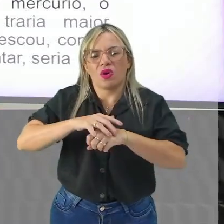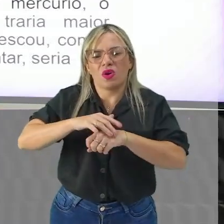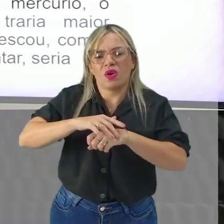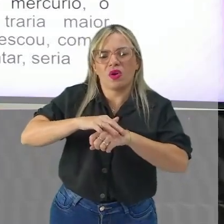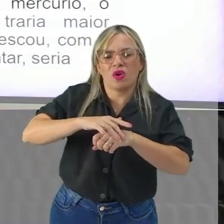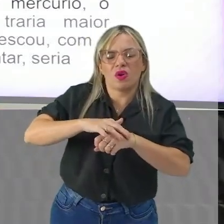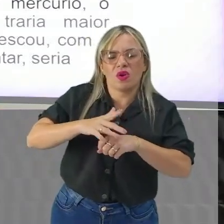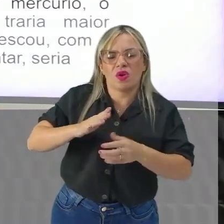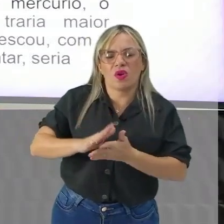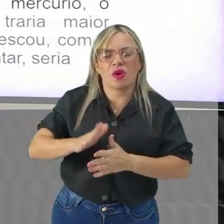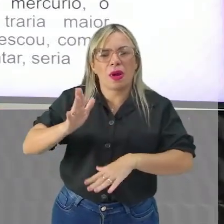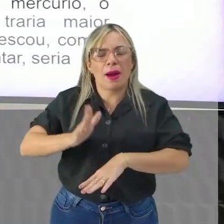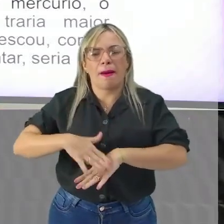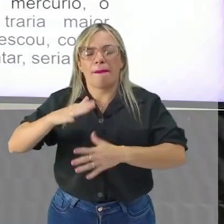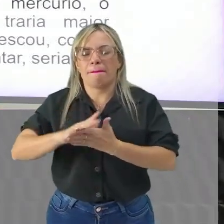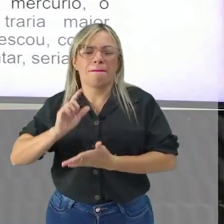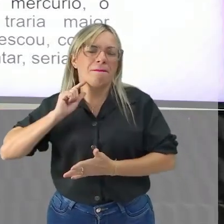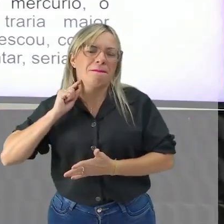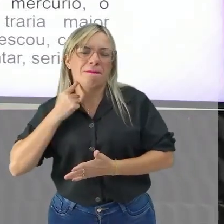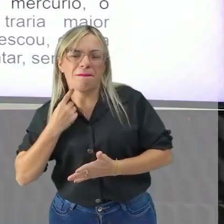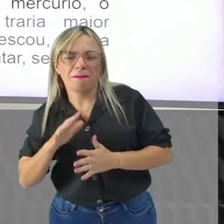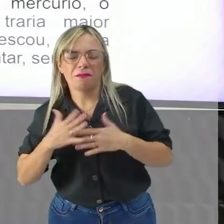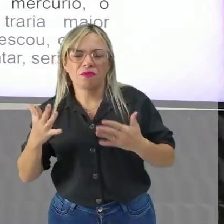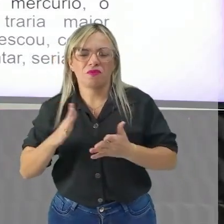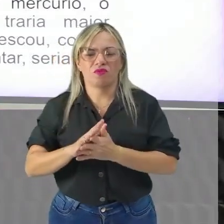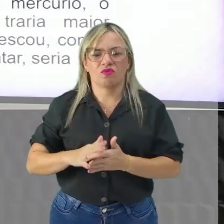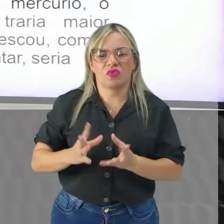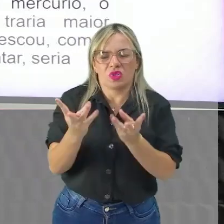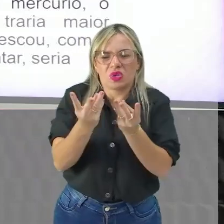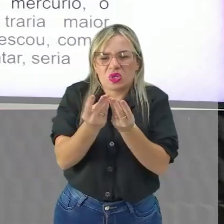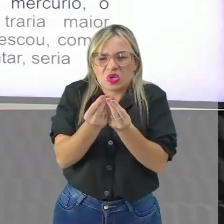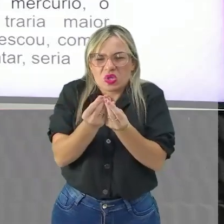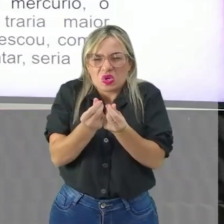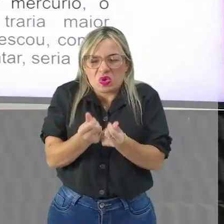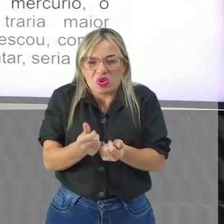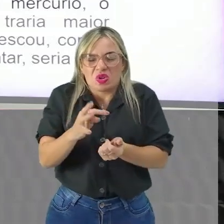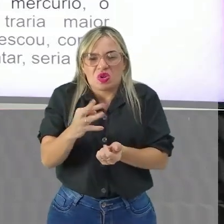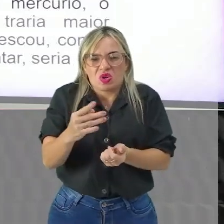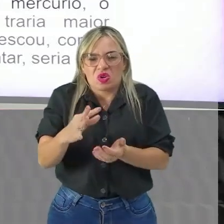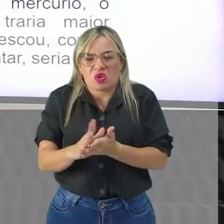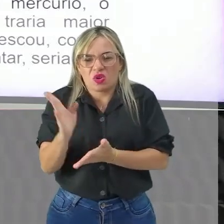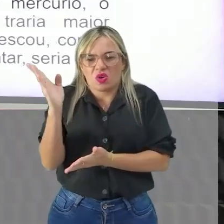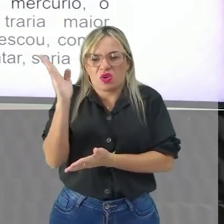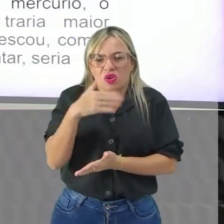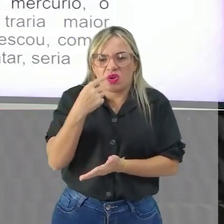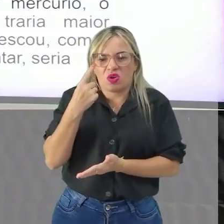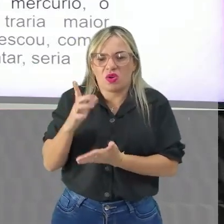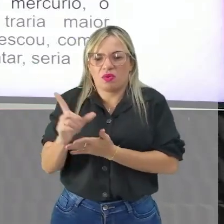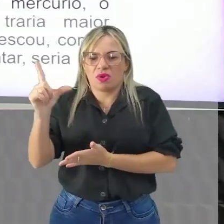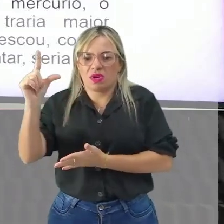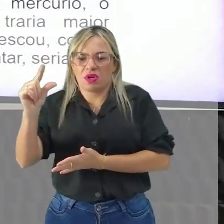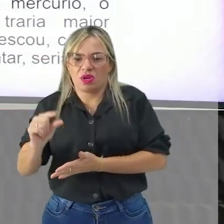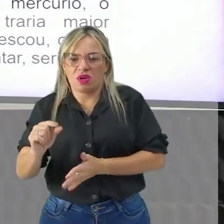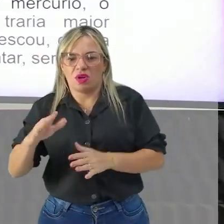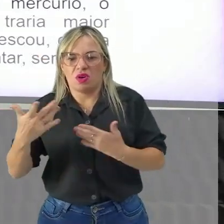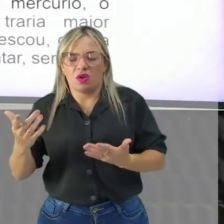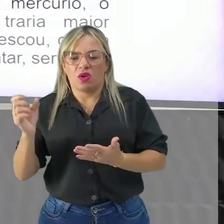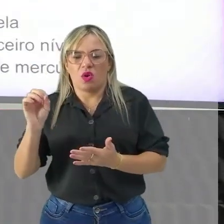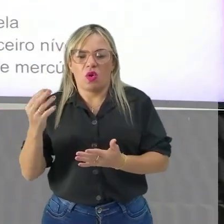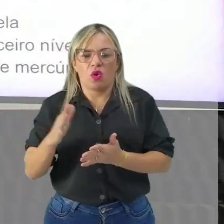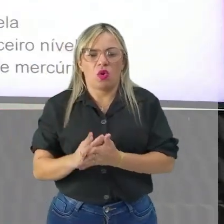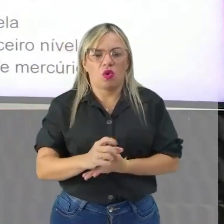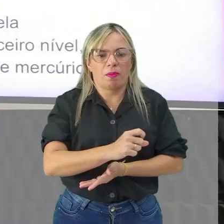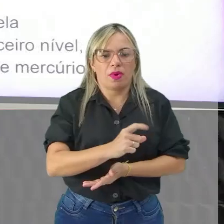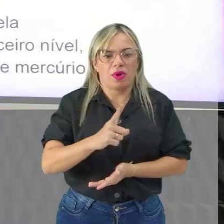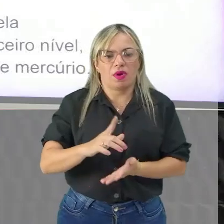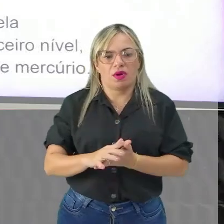porque ele vai estar mais contaminado, ele vai ter mais substância tóxica nele. É esse aqui, pequenininho, né, o lambari ou peixe